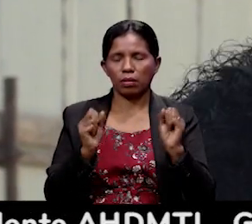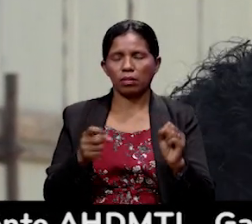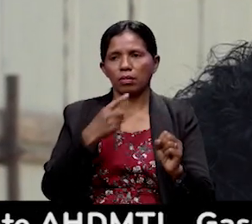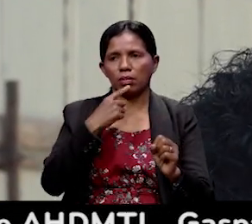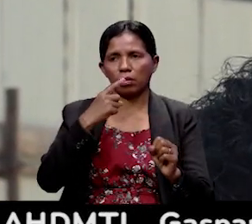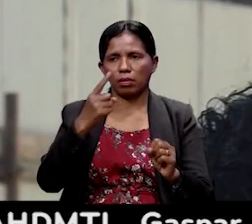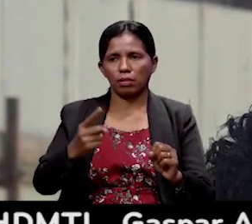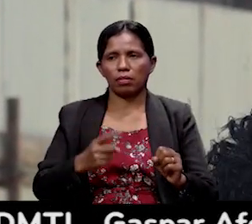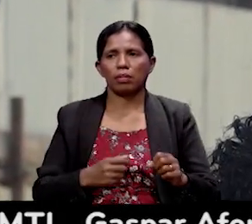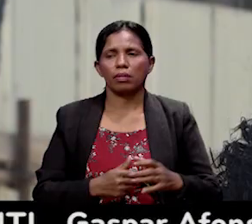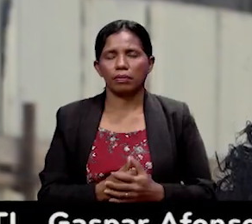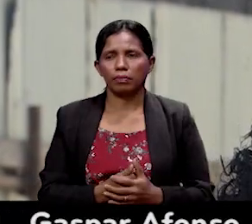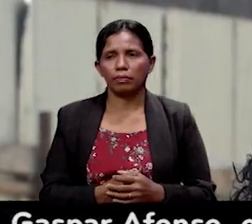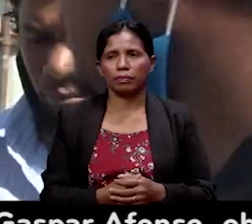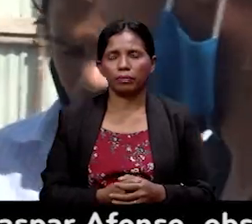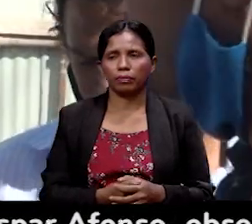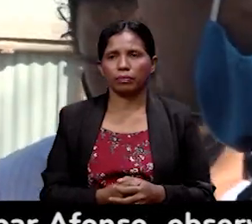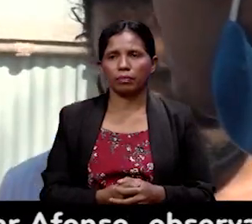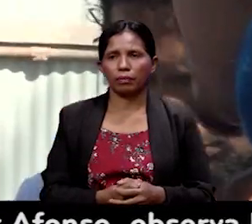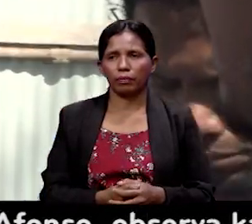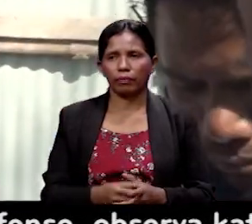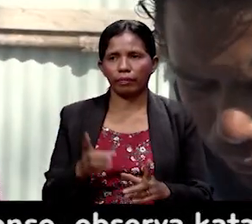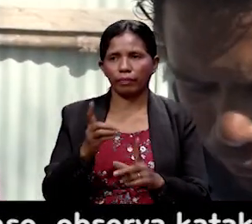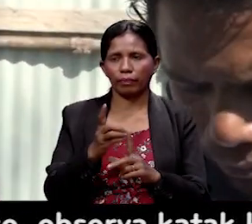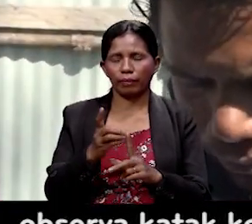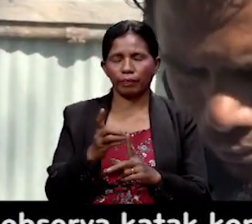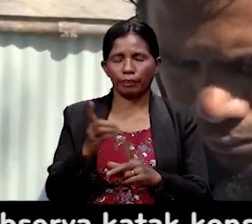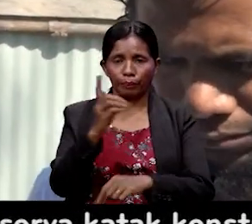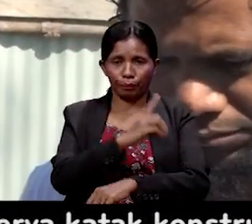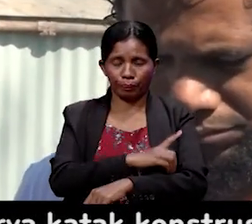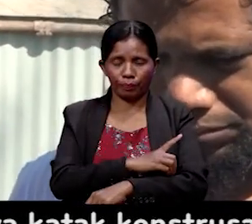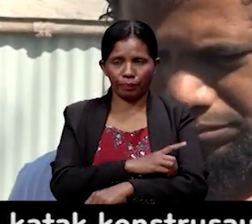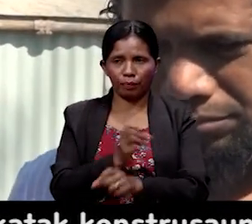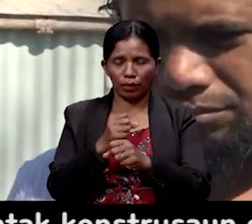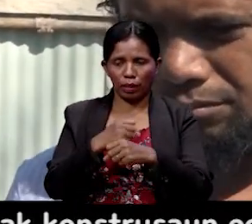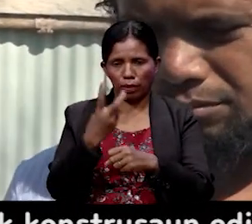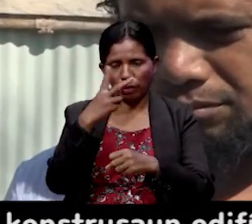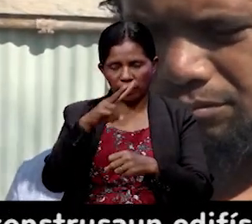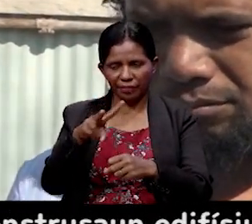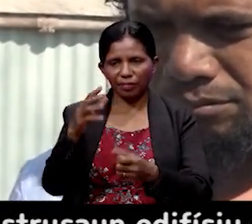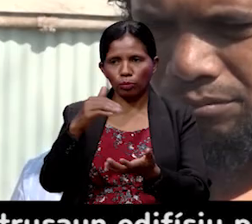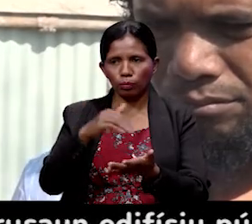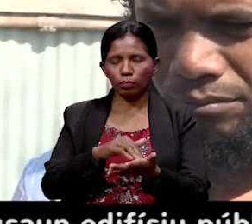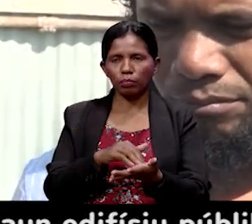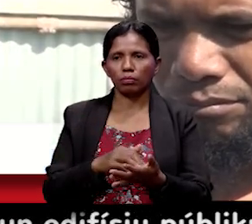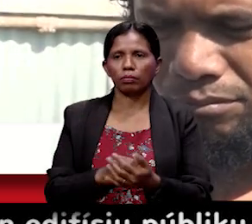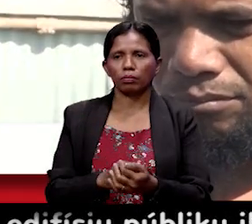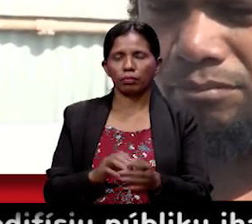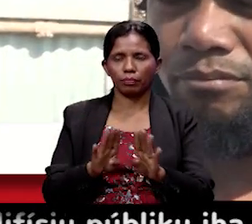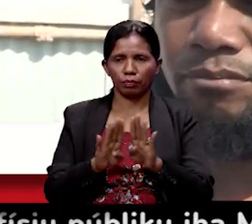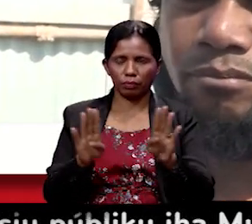para restituição posse provisório. O Rin Loron realização quando a providência cautelar para restituição